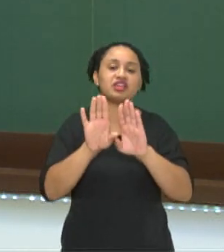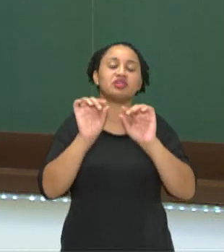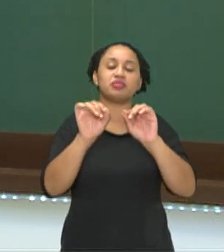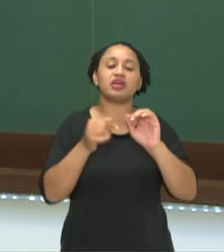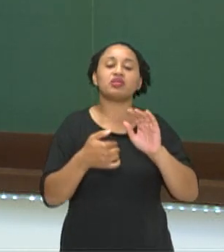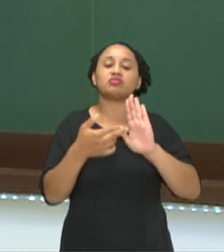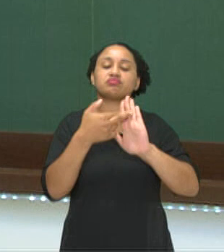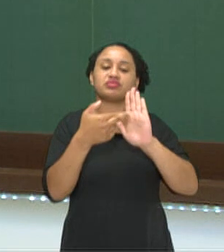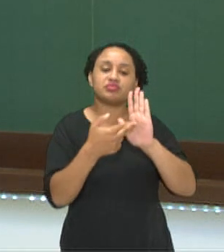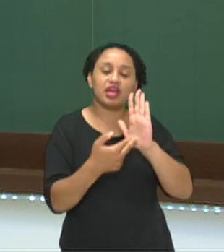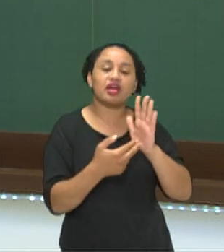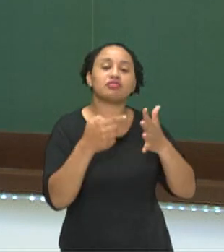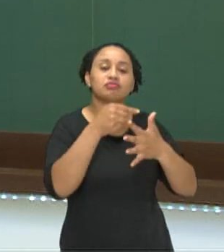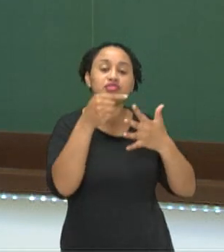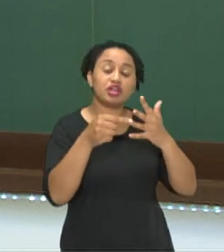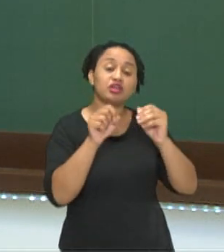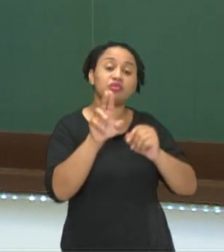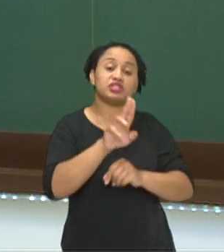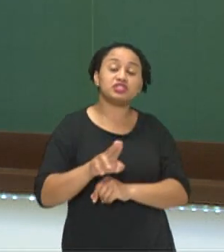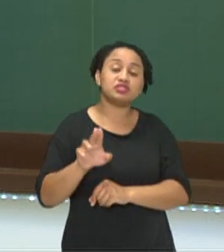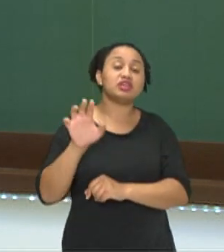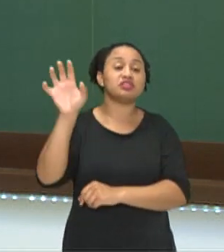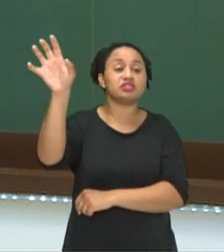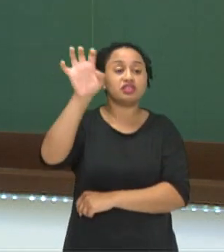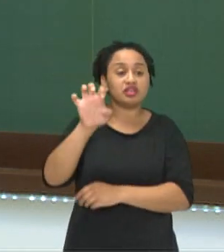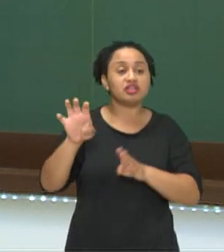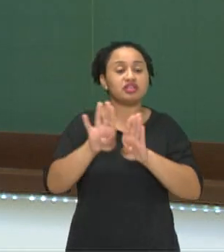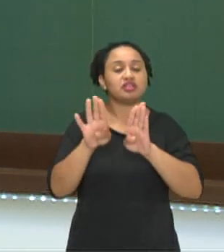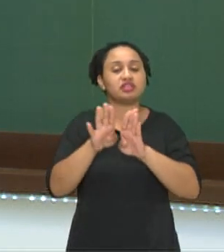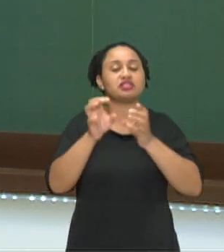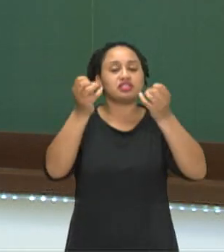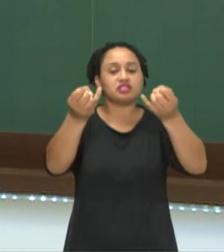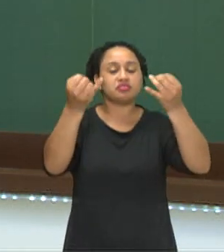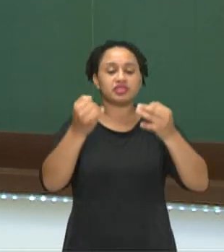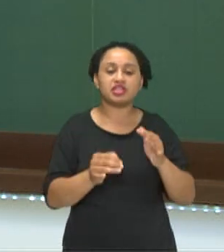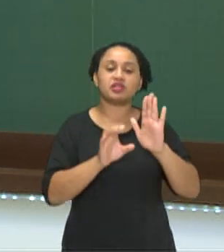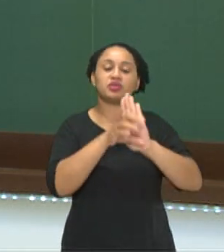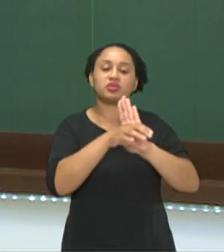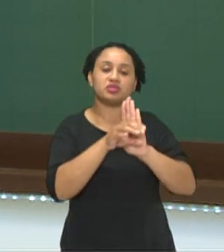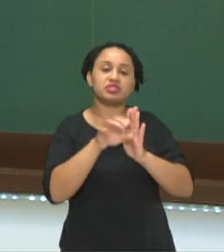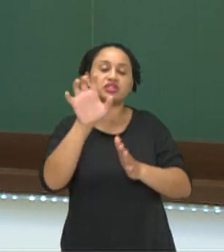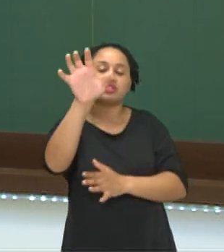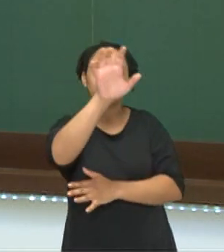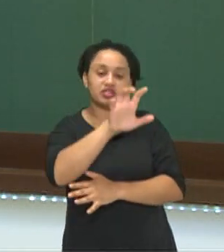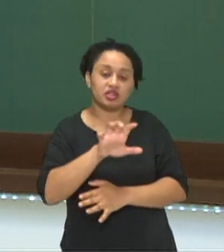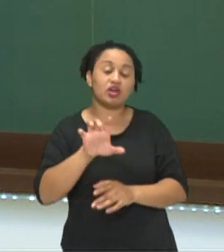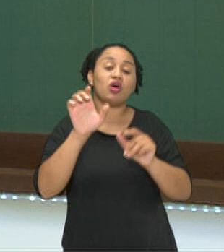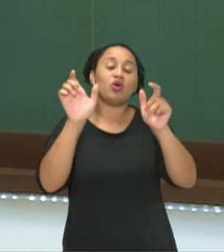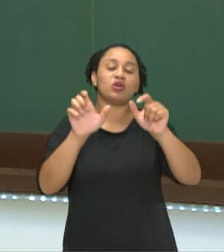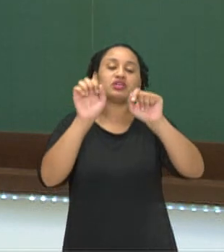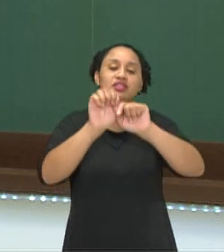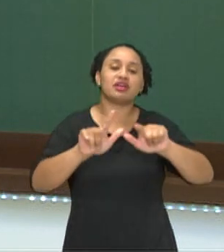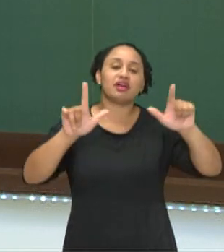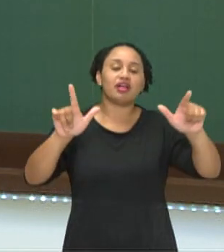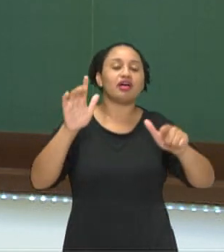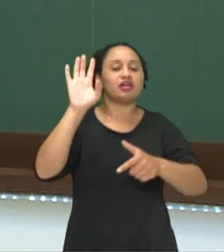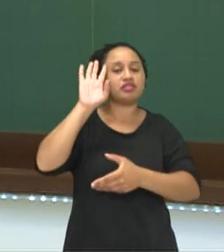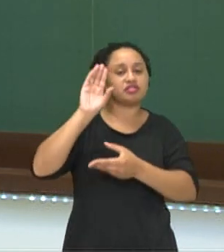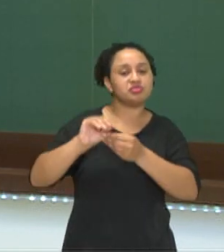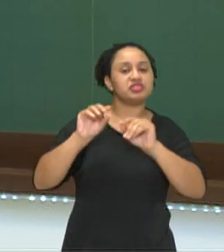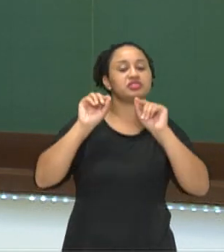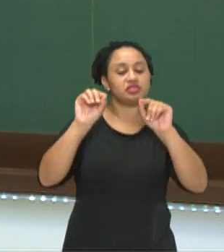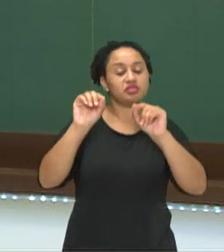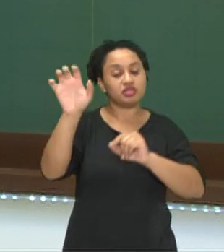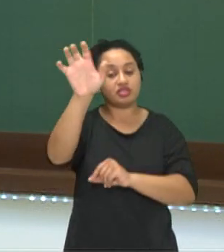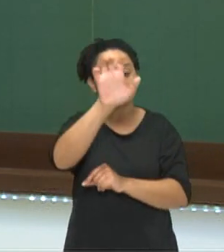critérios que podem ser utilizados para regionalizar, além de trazermos a definição de regionalização, aonde fica muito claro que